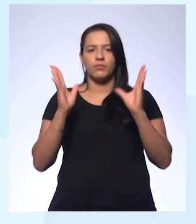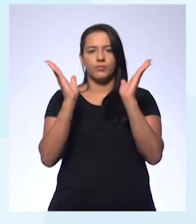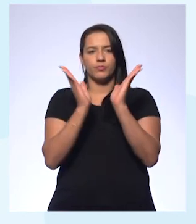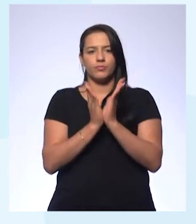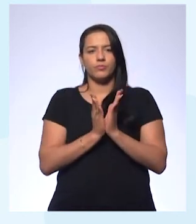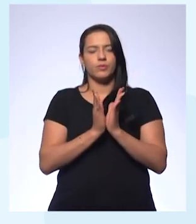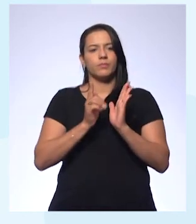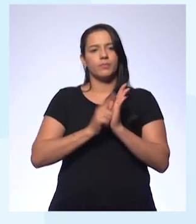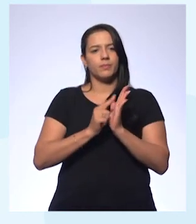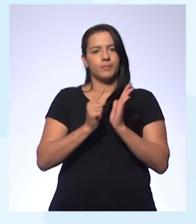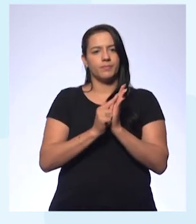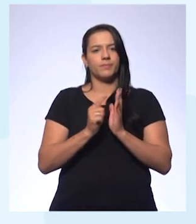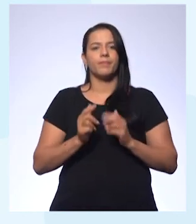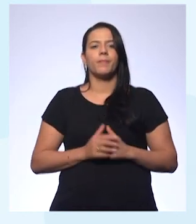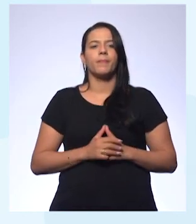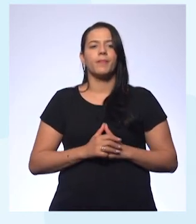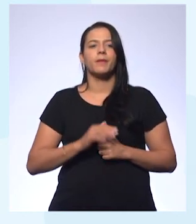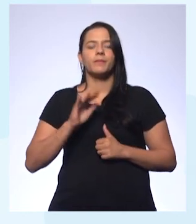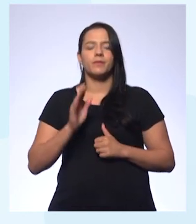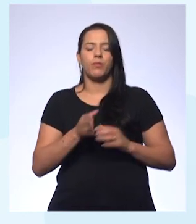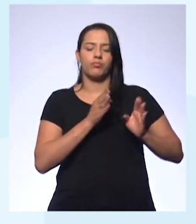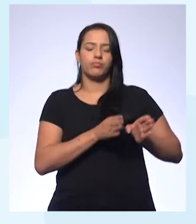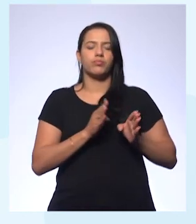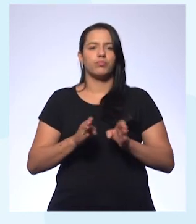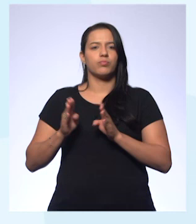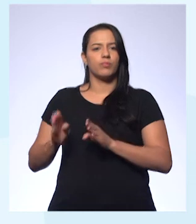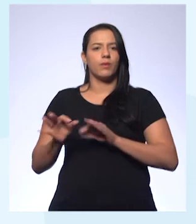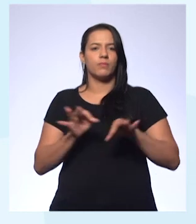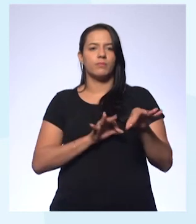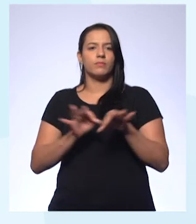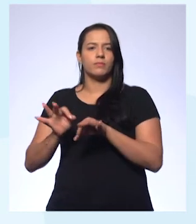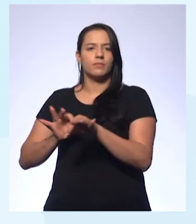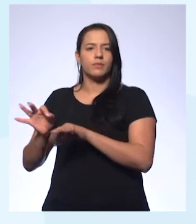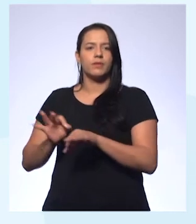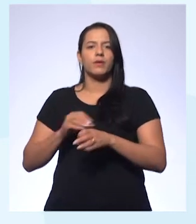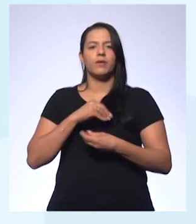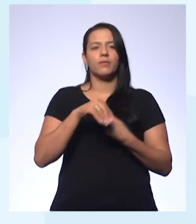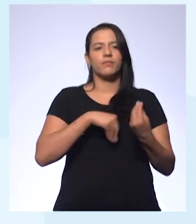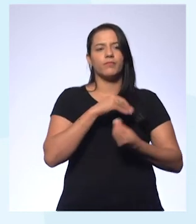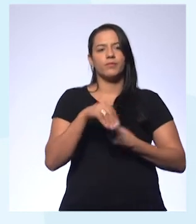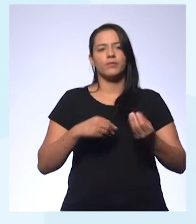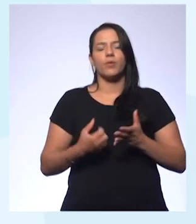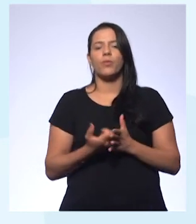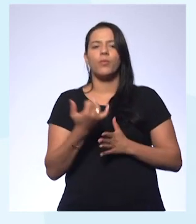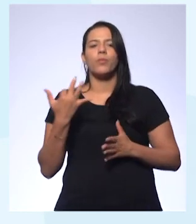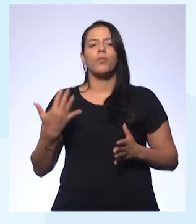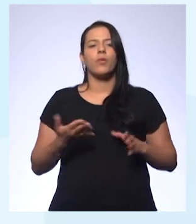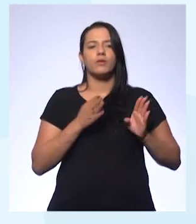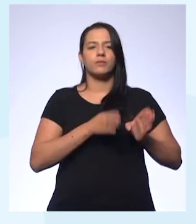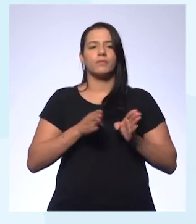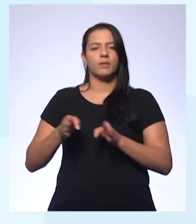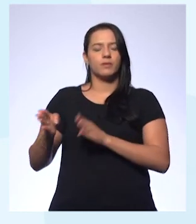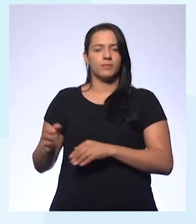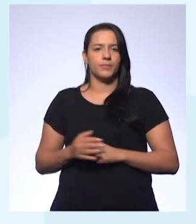coador. Aí as operações realizadas nessa preparação envolvem quais processos de